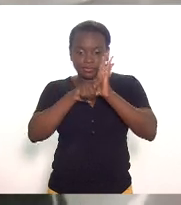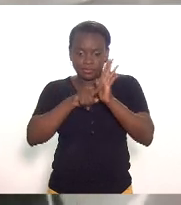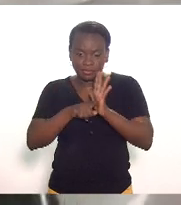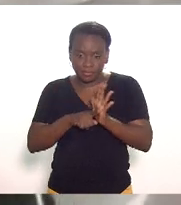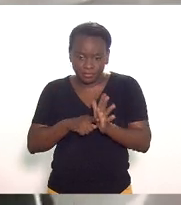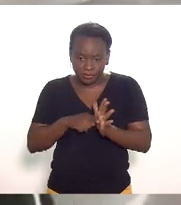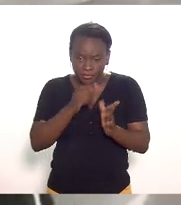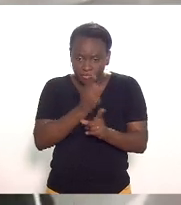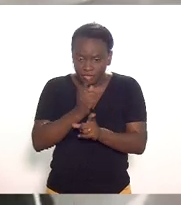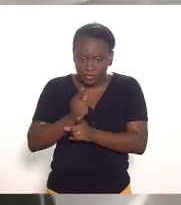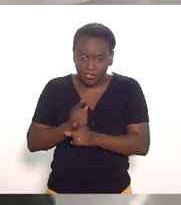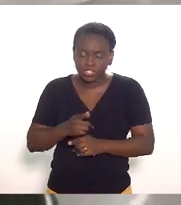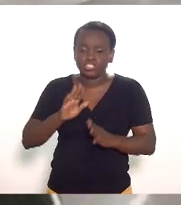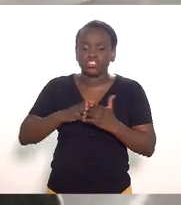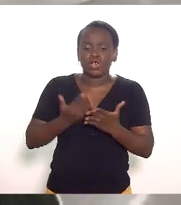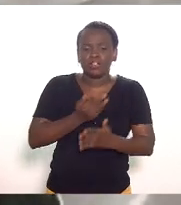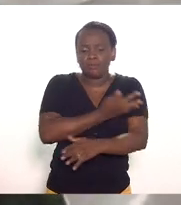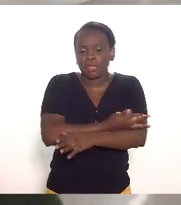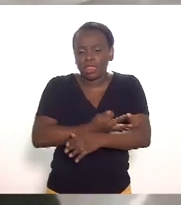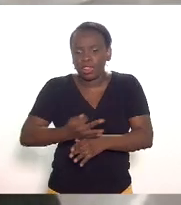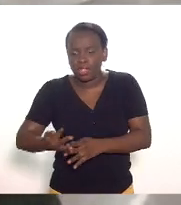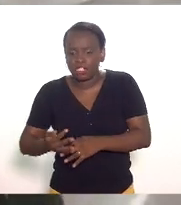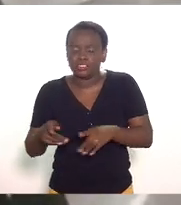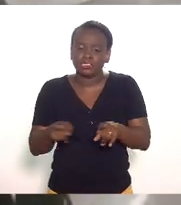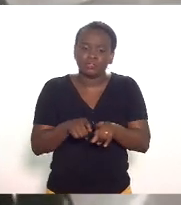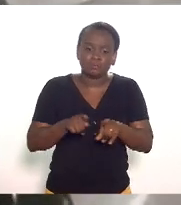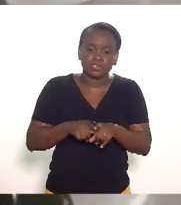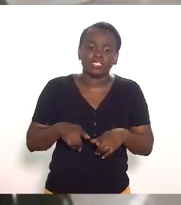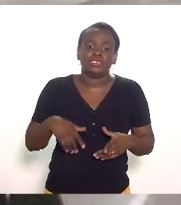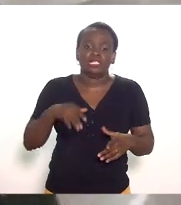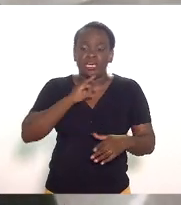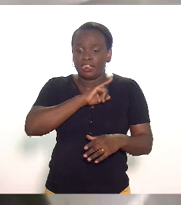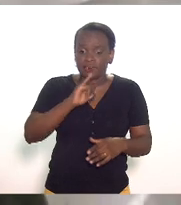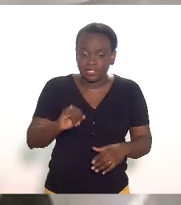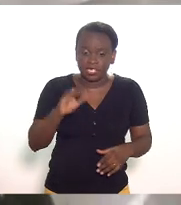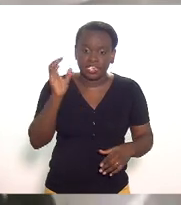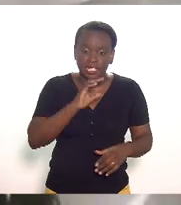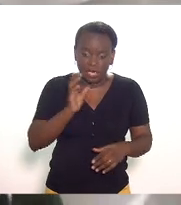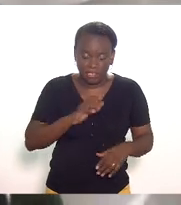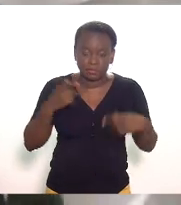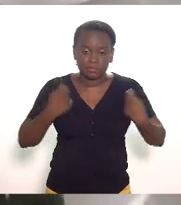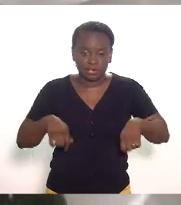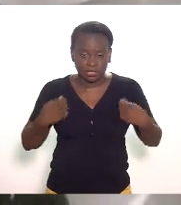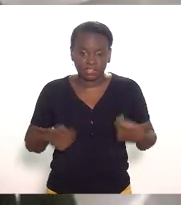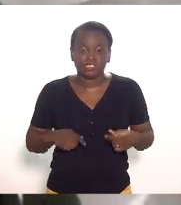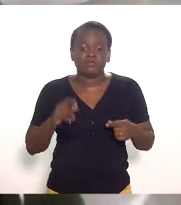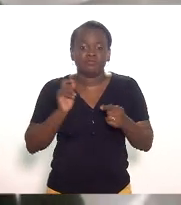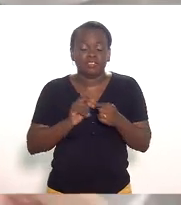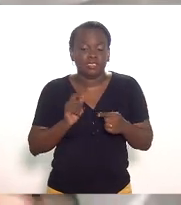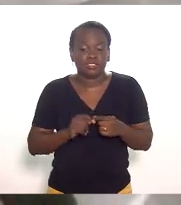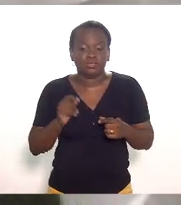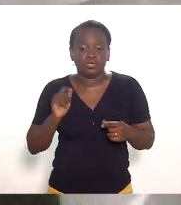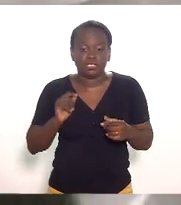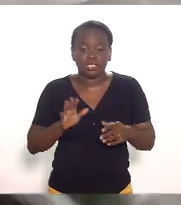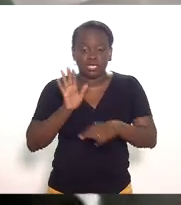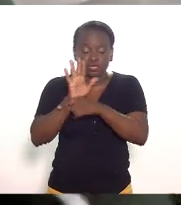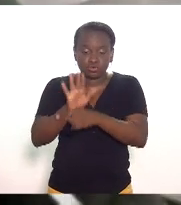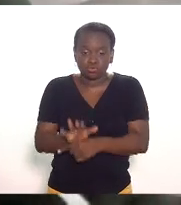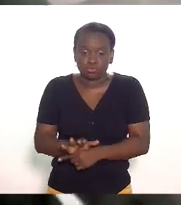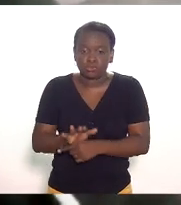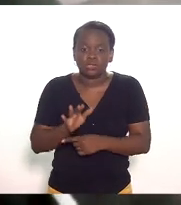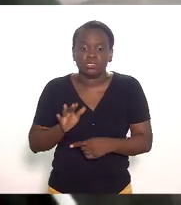da falta à escola e a imediata comunicação pudesse ser feita, criando um canal,